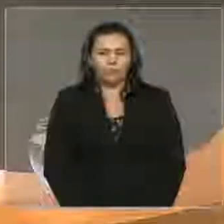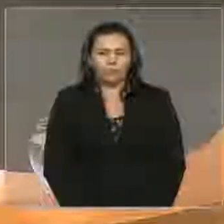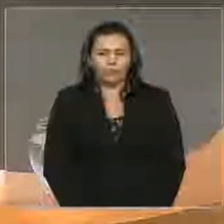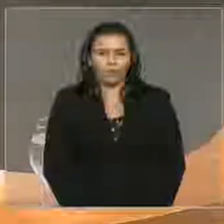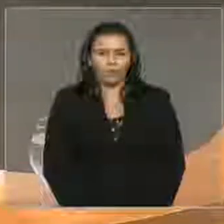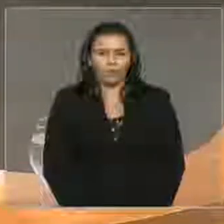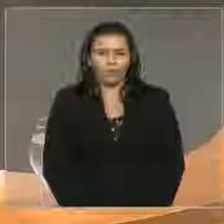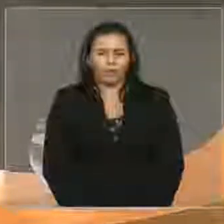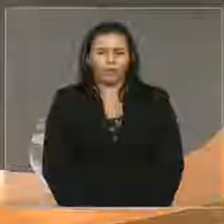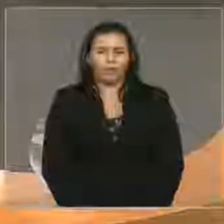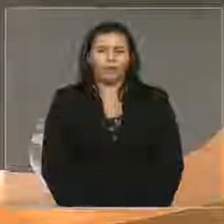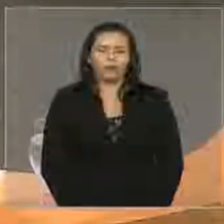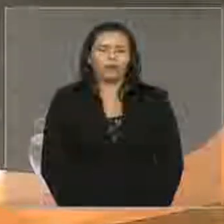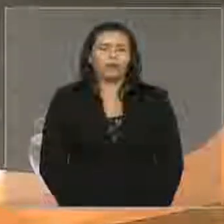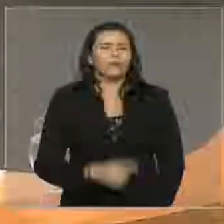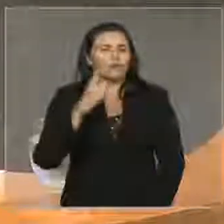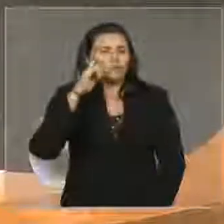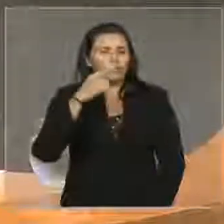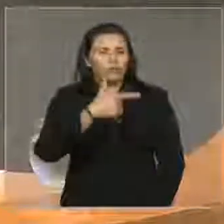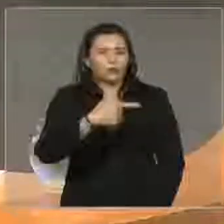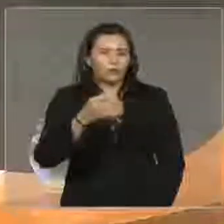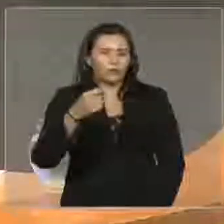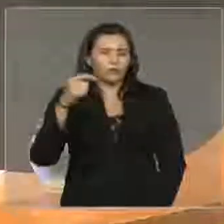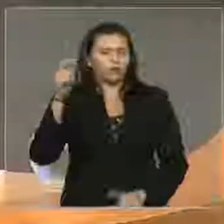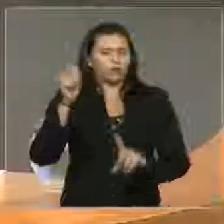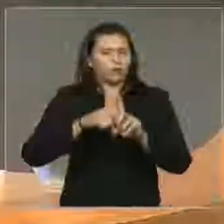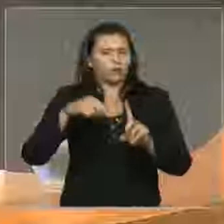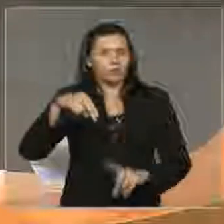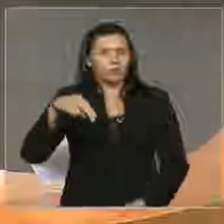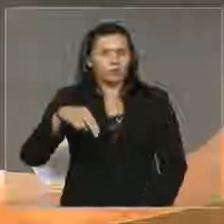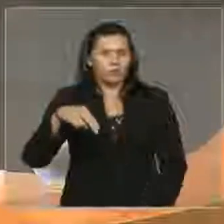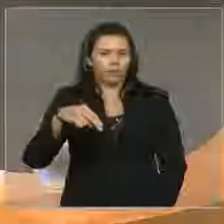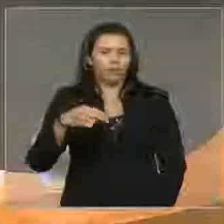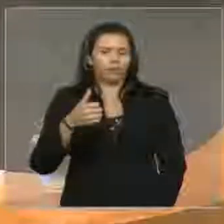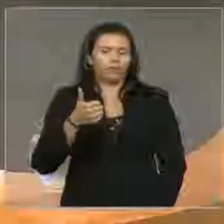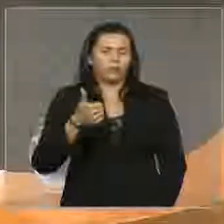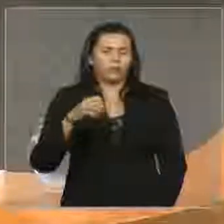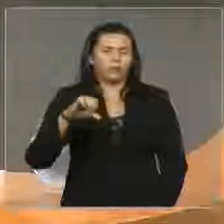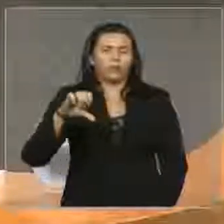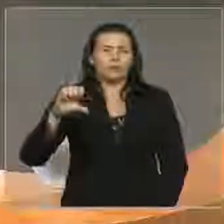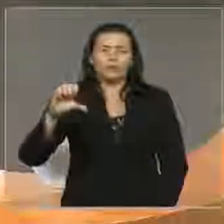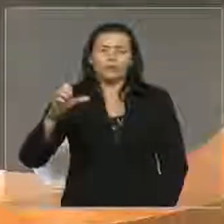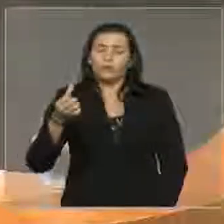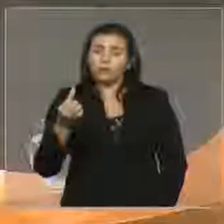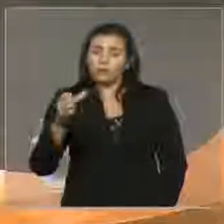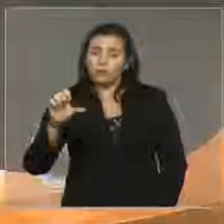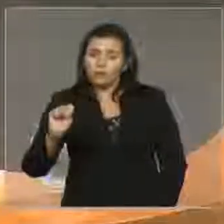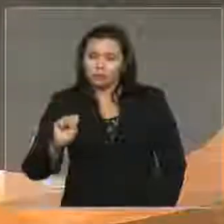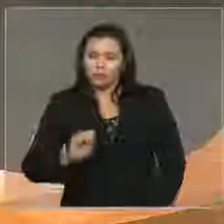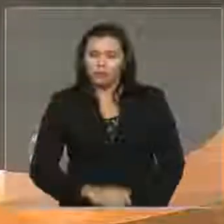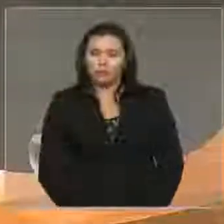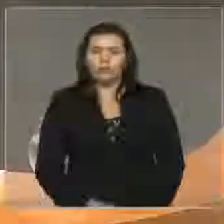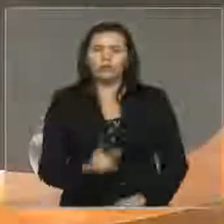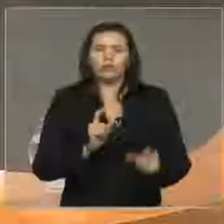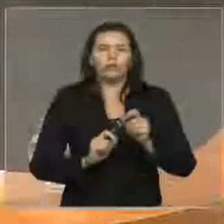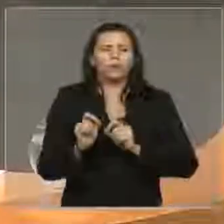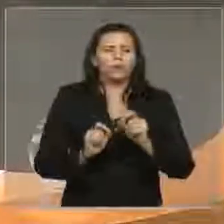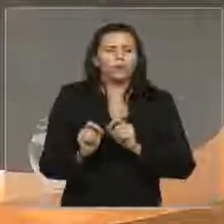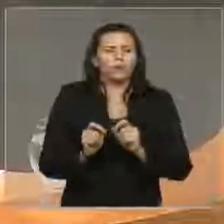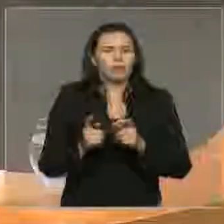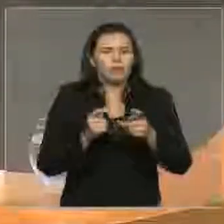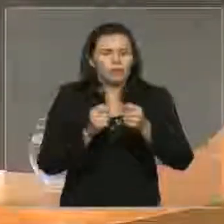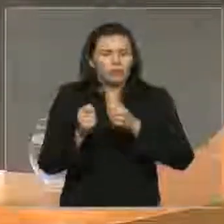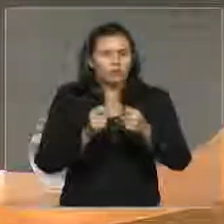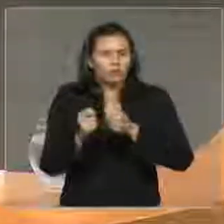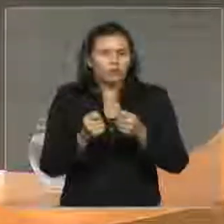Esse ato, realizado no dia 20 de novembro daquele ano, representou uma modernização administrativa, essencial para o novo